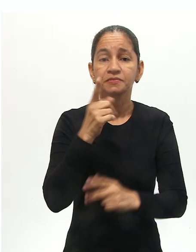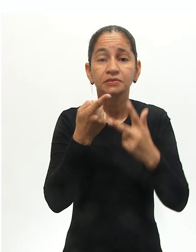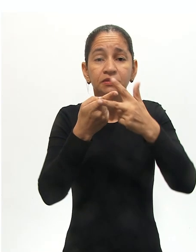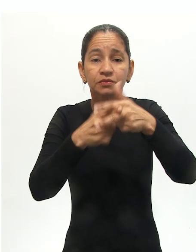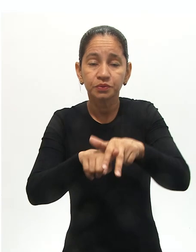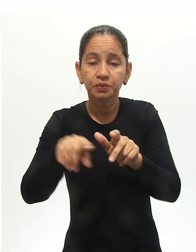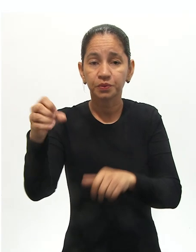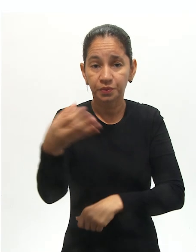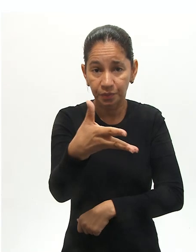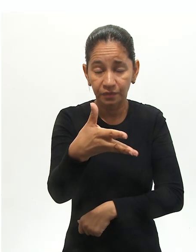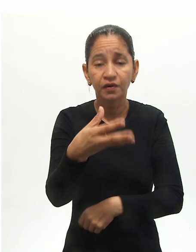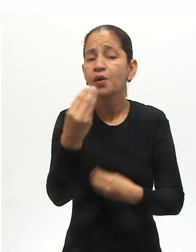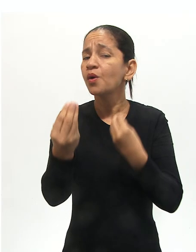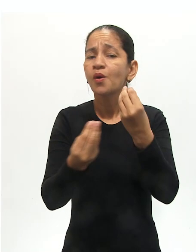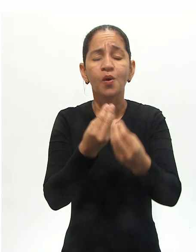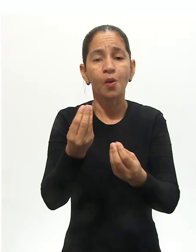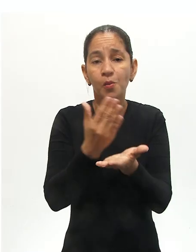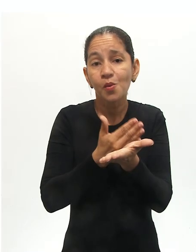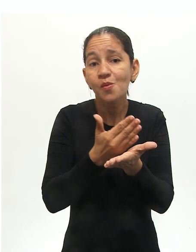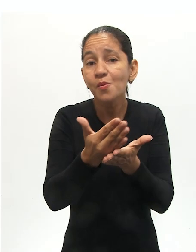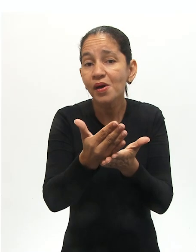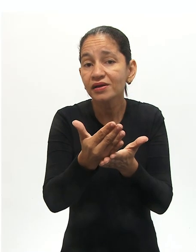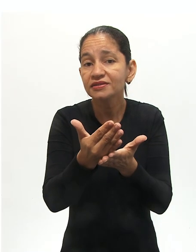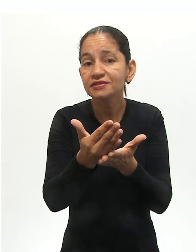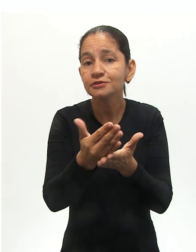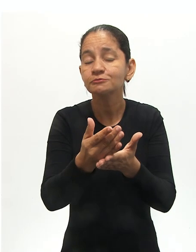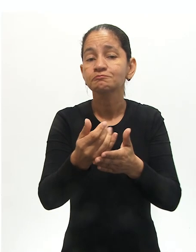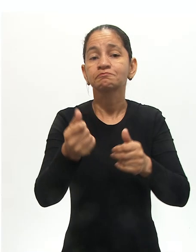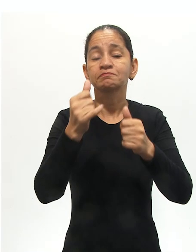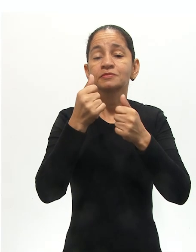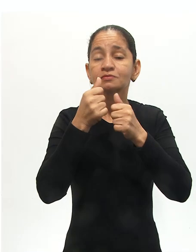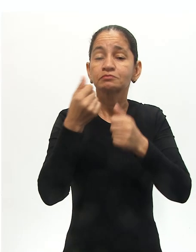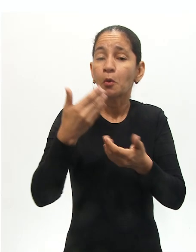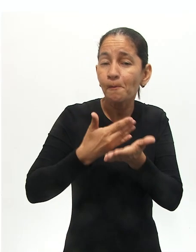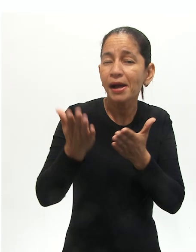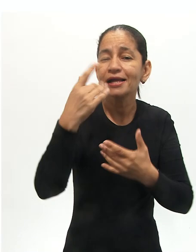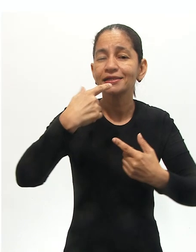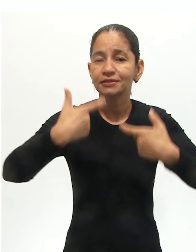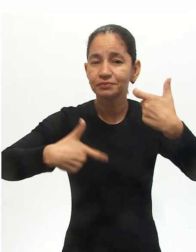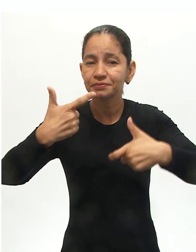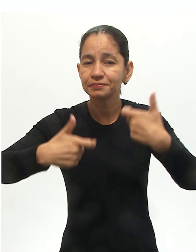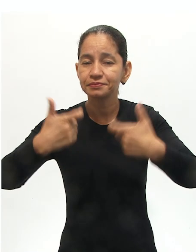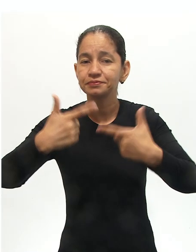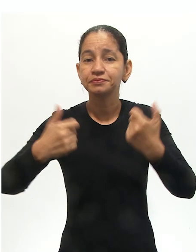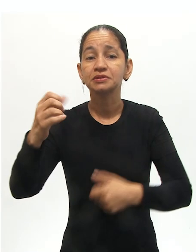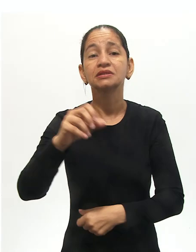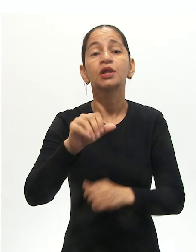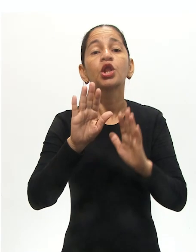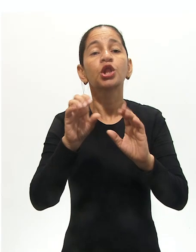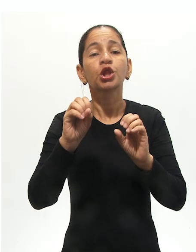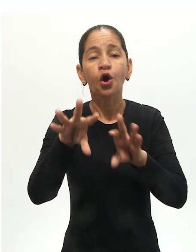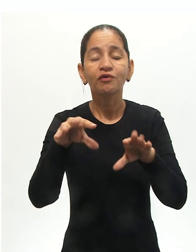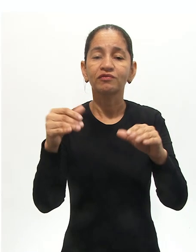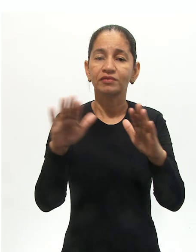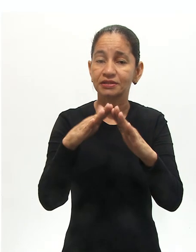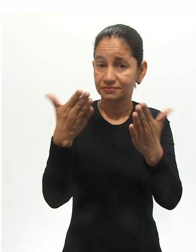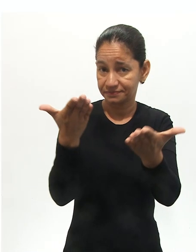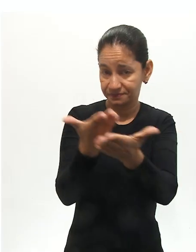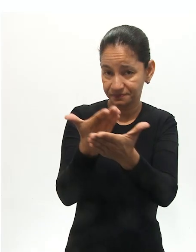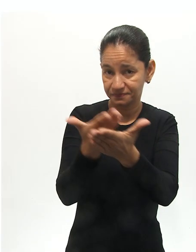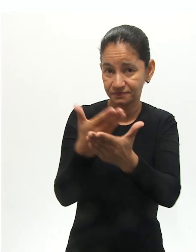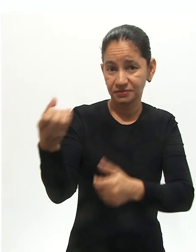pedagogia renovada, ela começa com o Manifesto dos Pioneiros, ou Educação Nova, né?